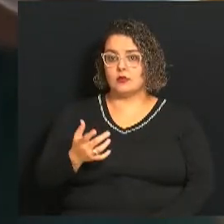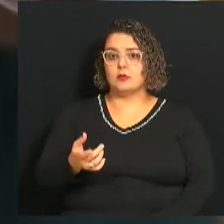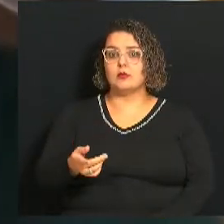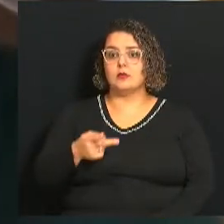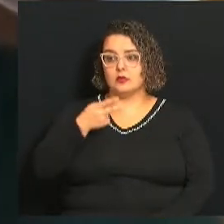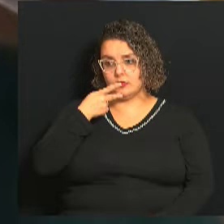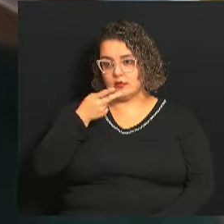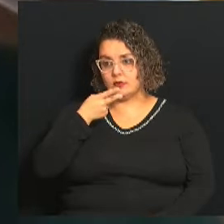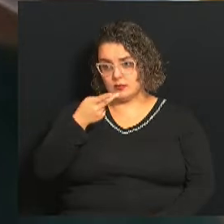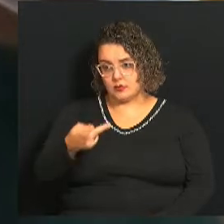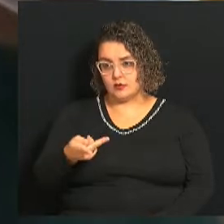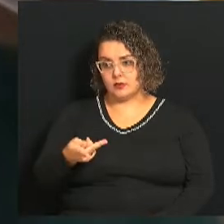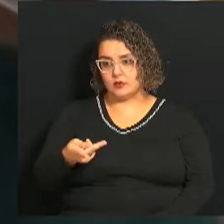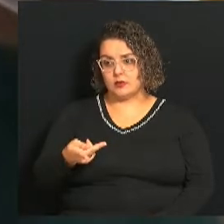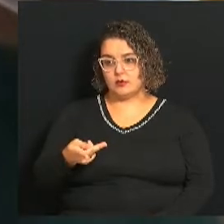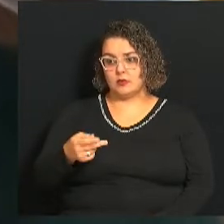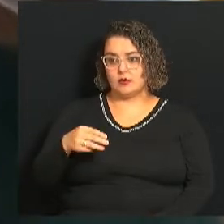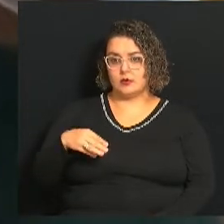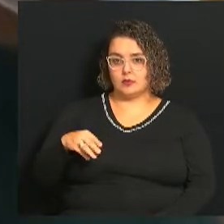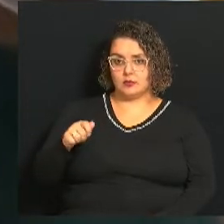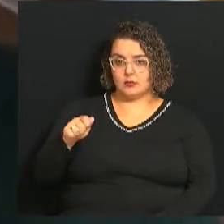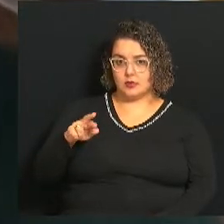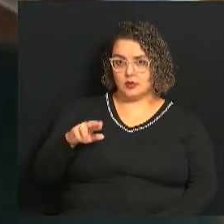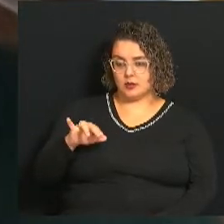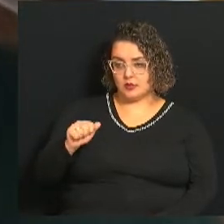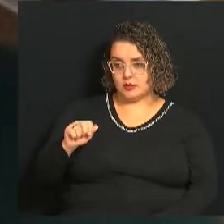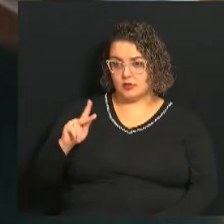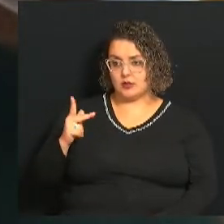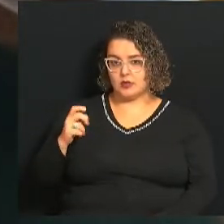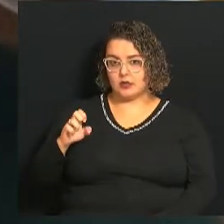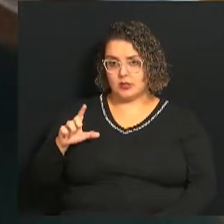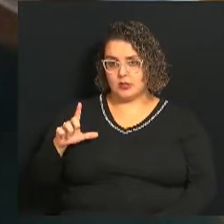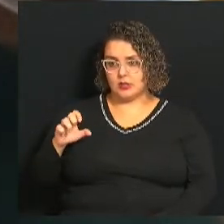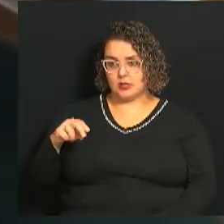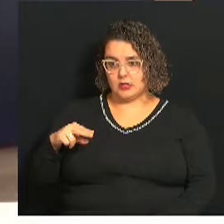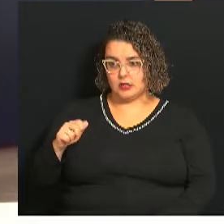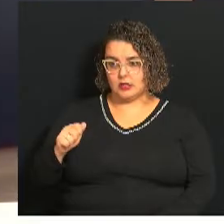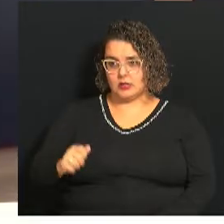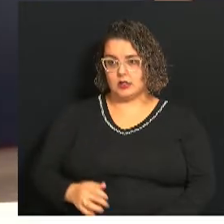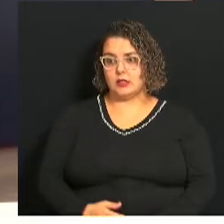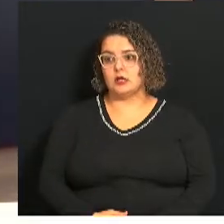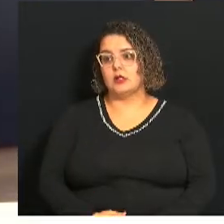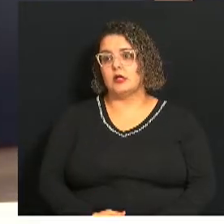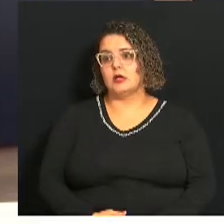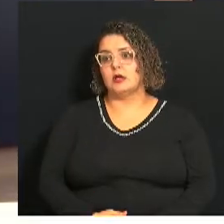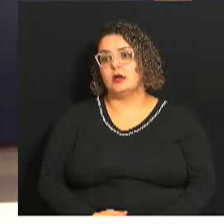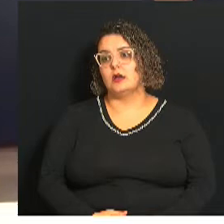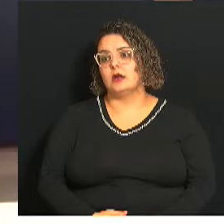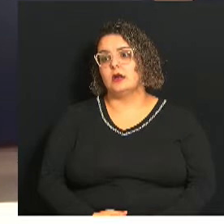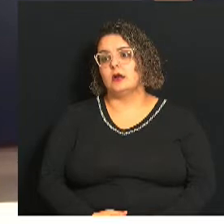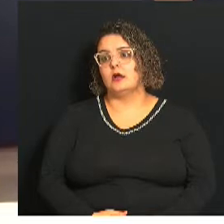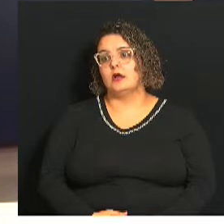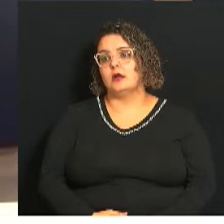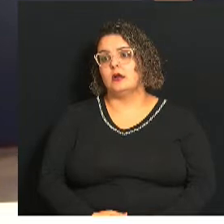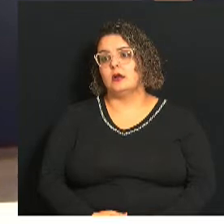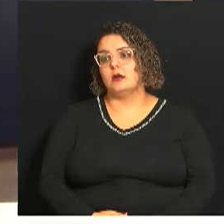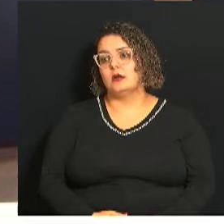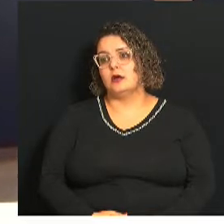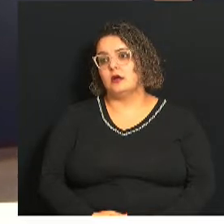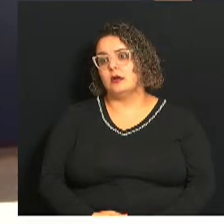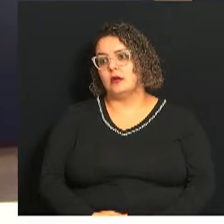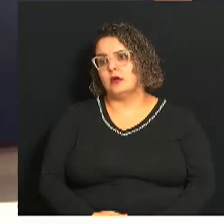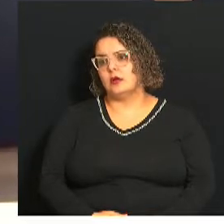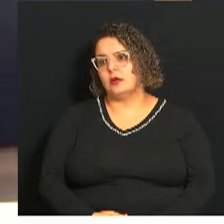à senhora Maria Helena. Na verdade, que eu entendi, ela pergunta, existe um convênio